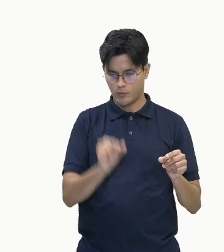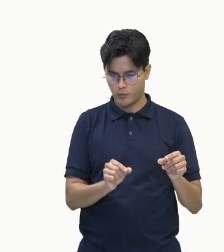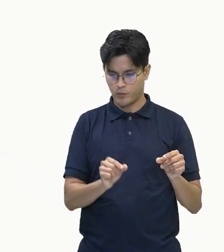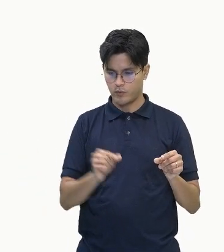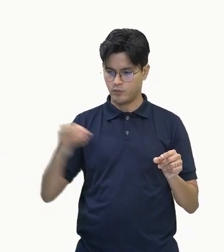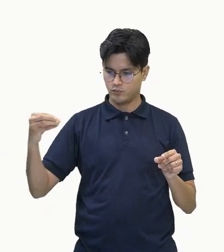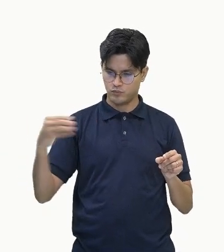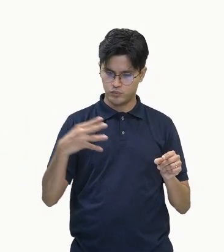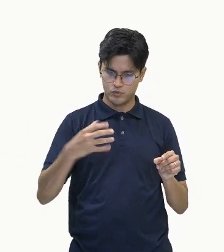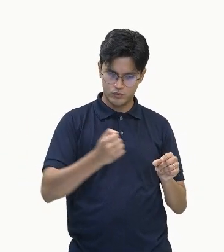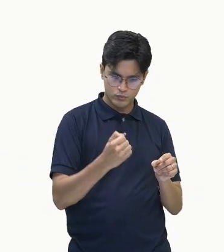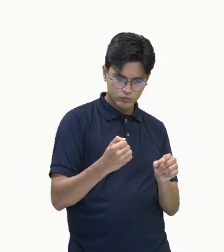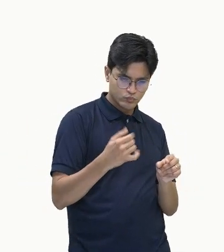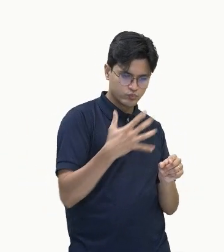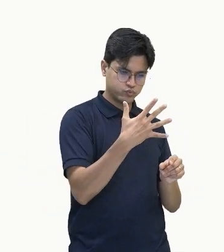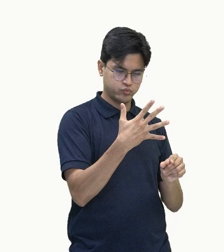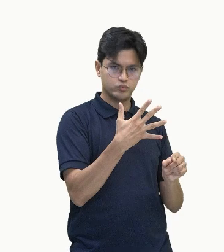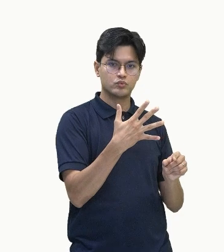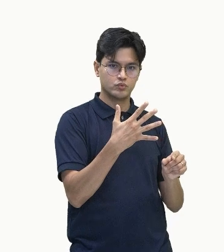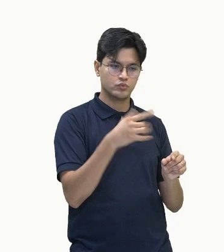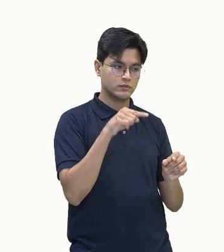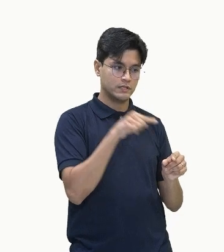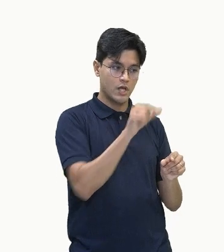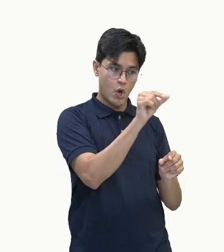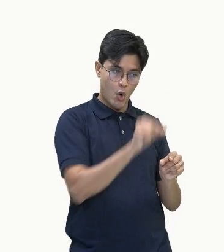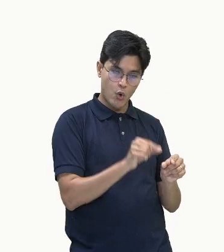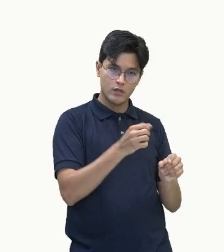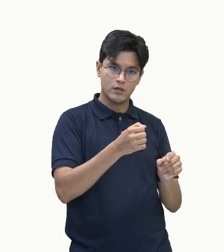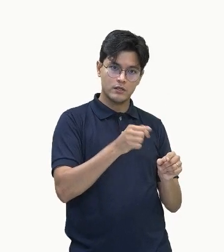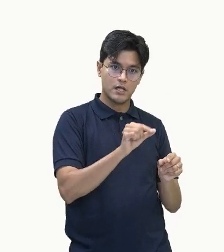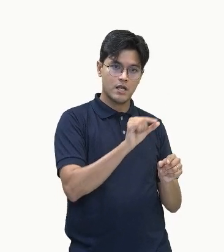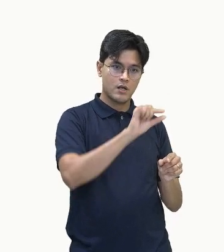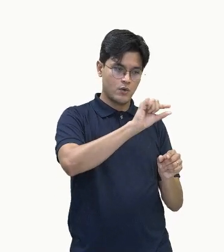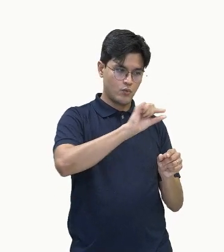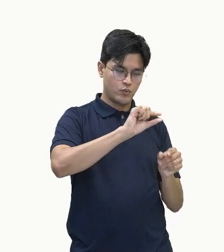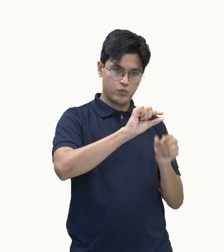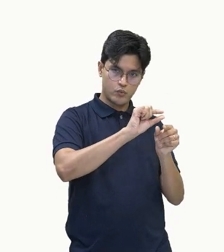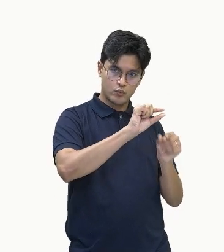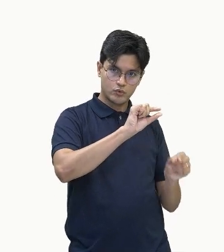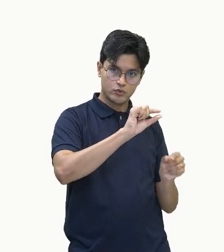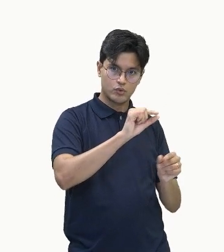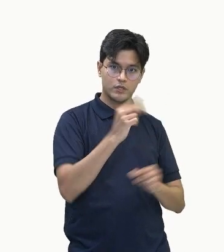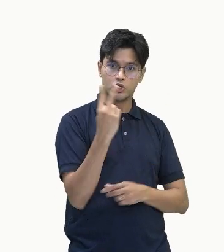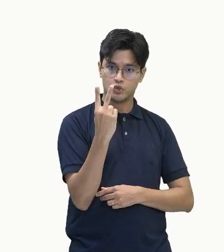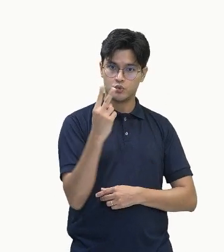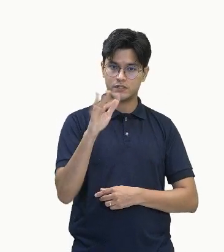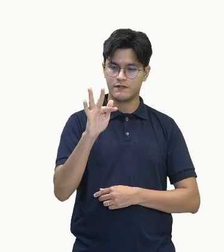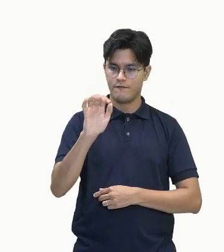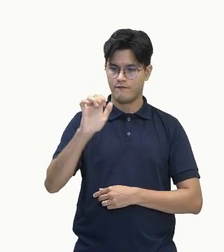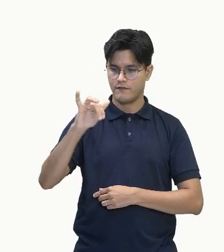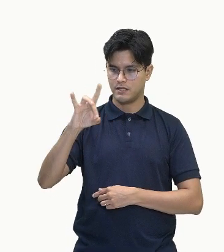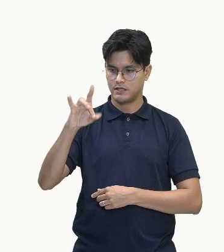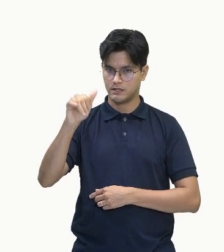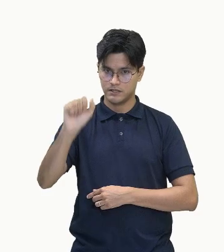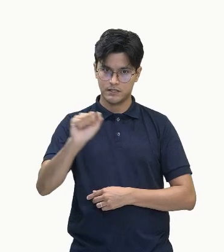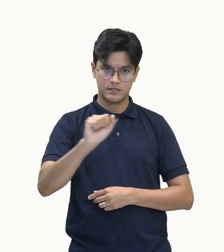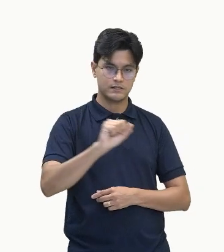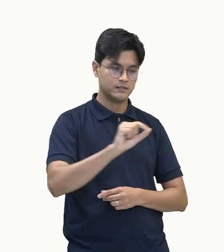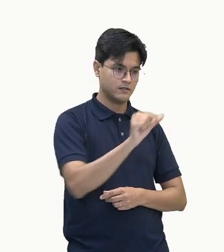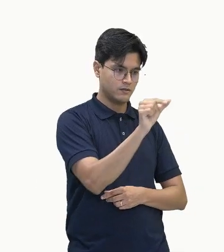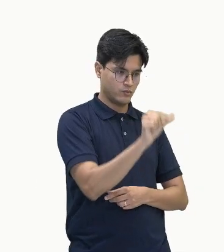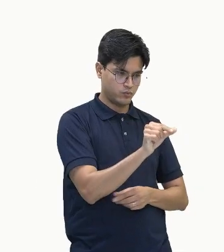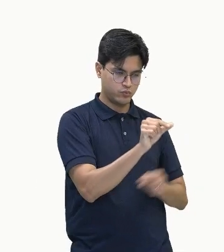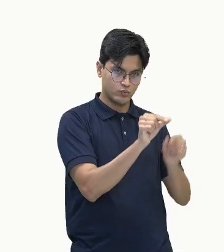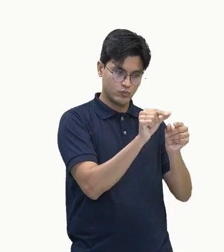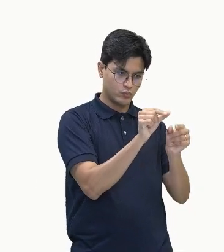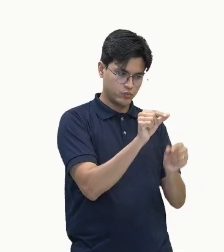fenda, ela vai atingir um outro anteparo que possui duas fendas, olha aqui. E aí, desse segundo